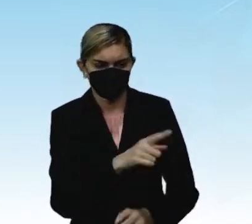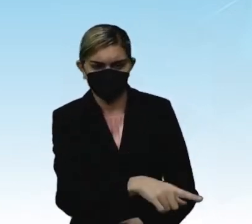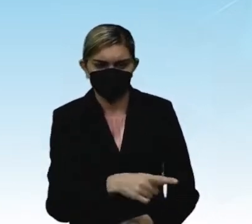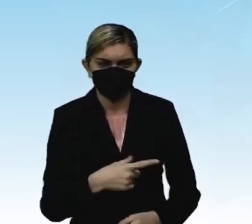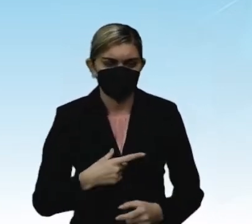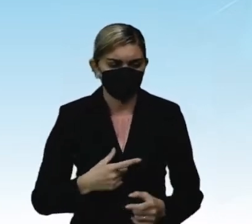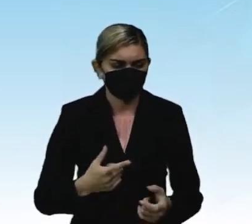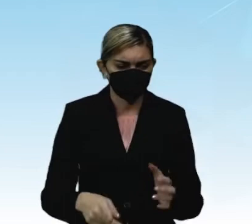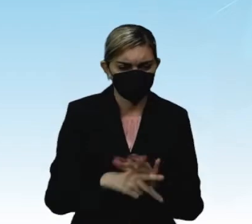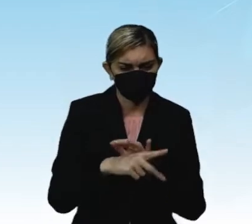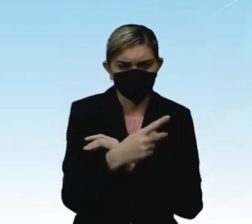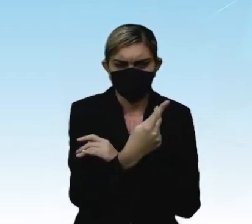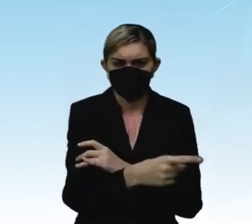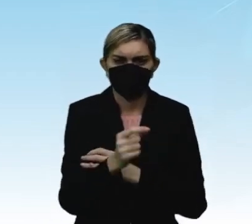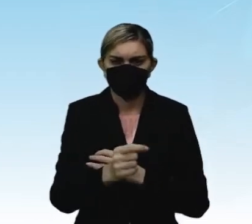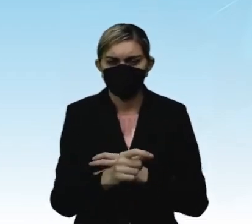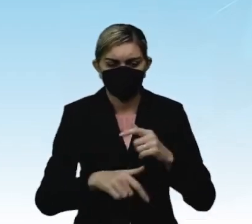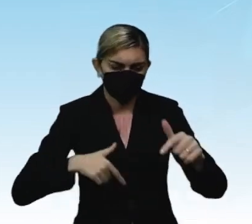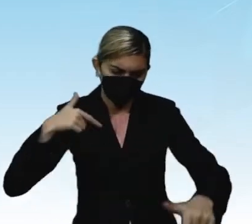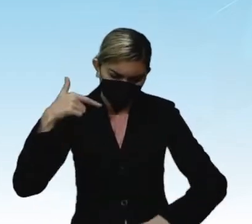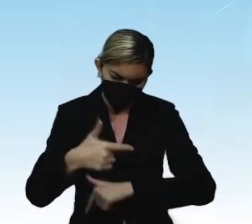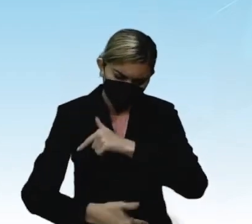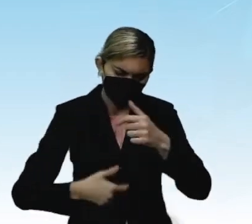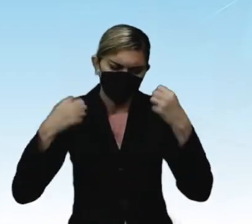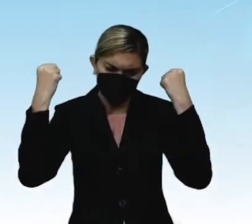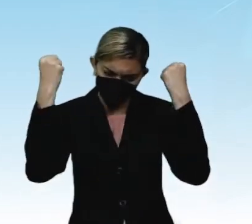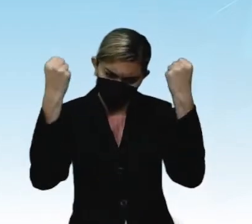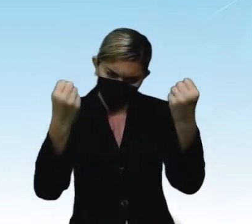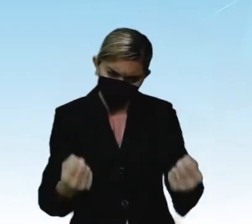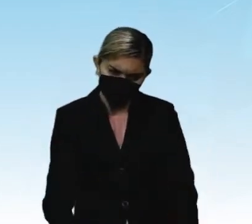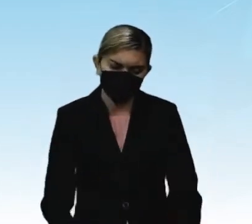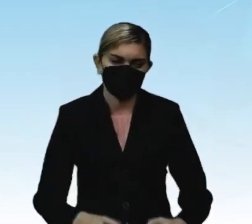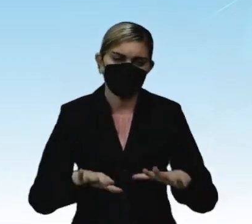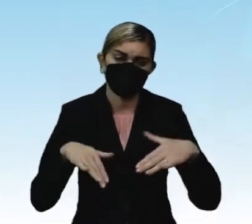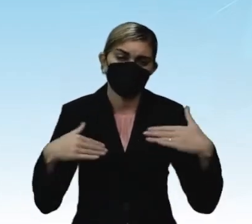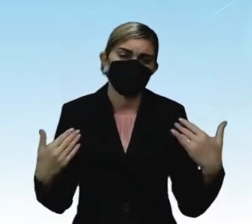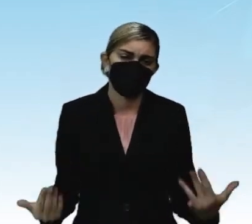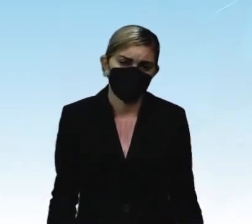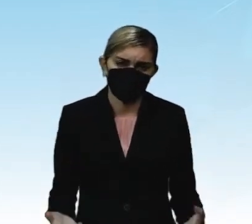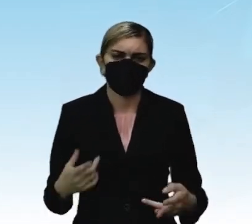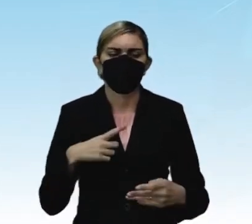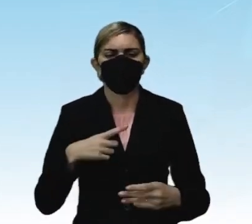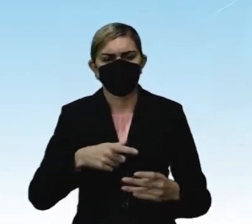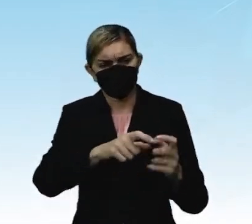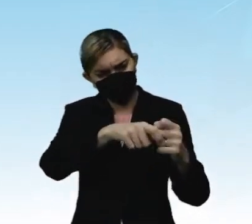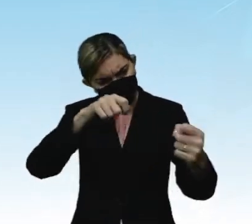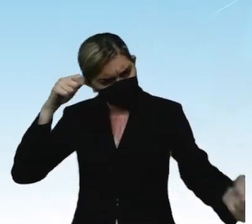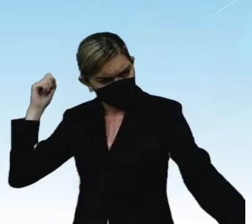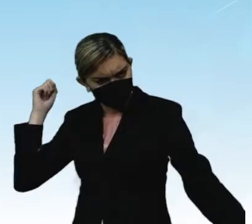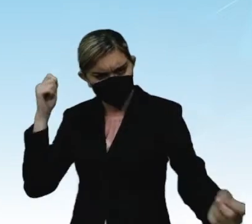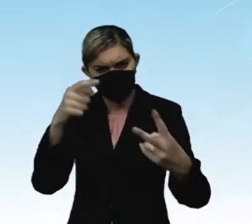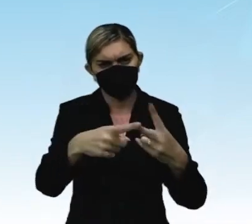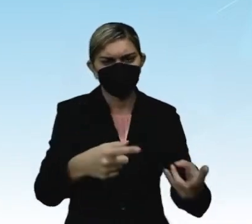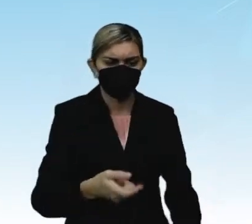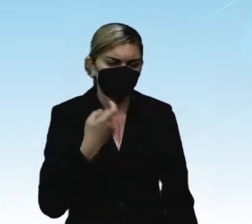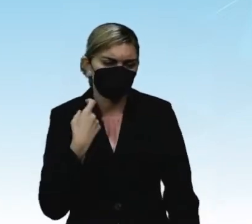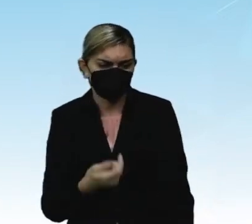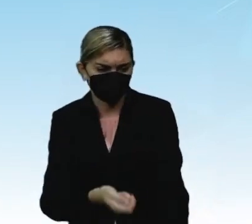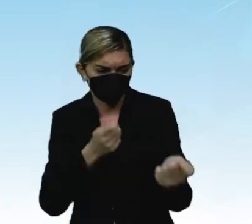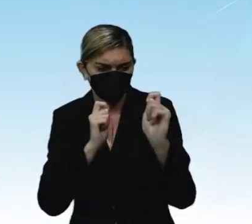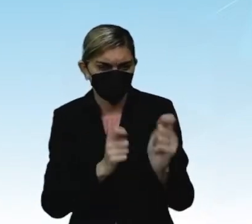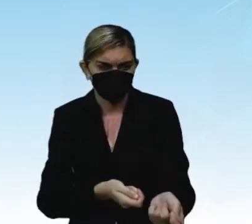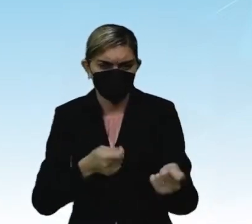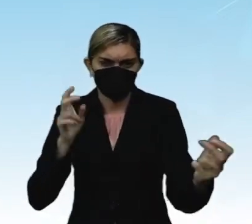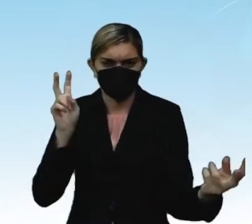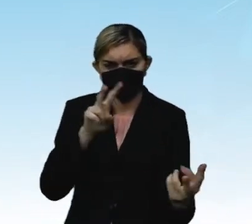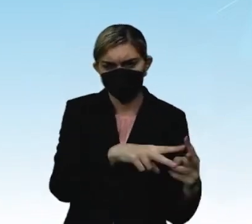ficam carregados de trabalho mais pesado. Quais são esses, prof? Caçar, pescar,